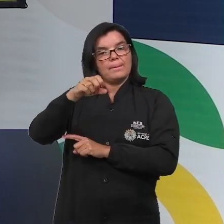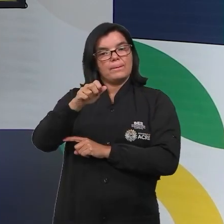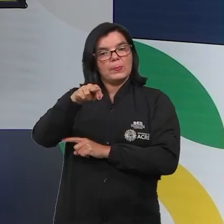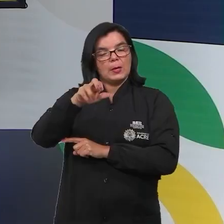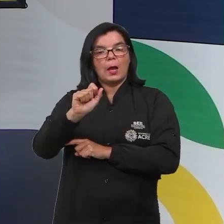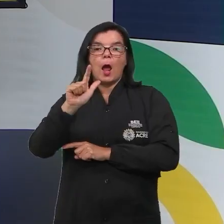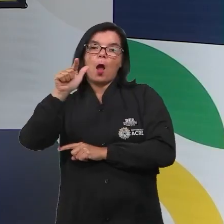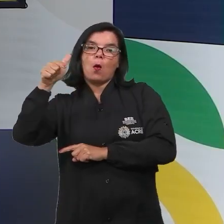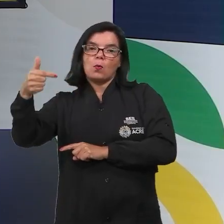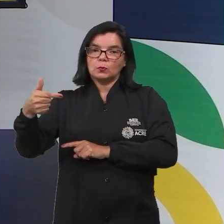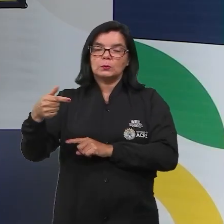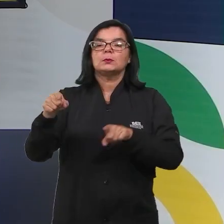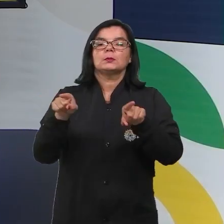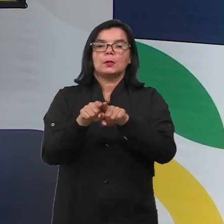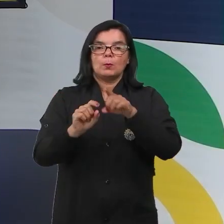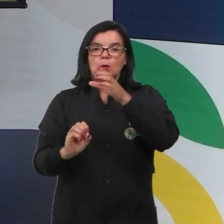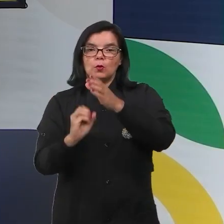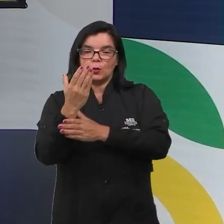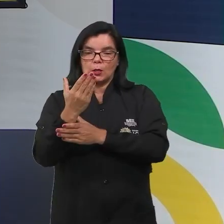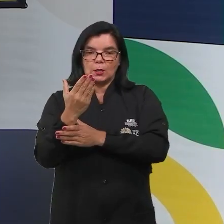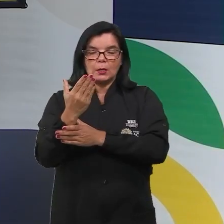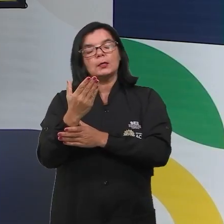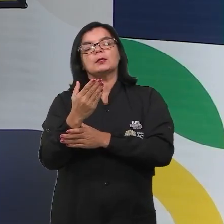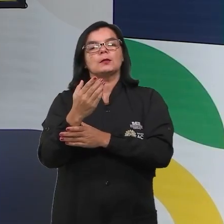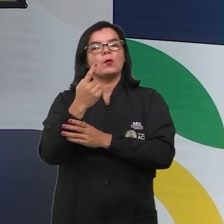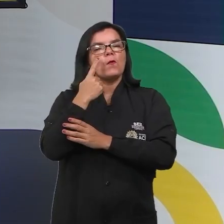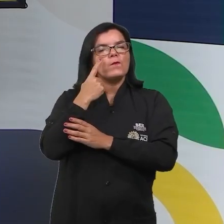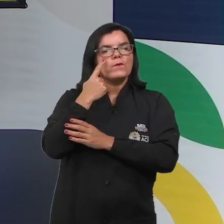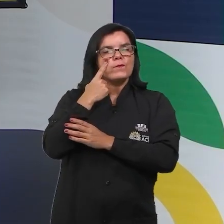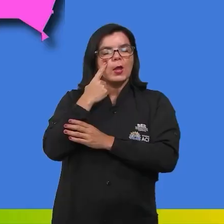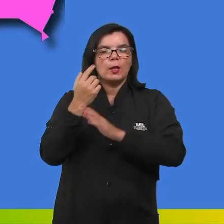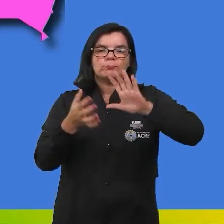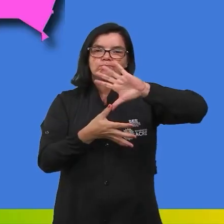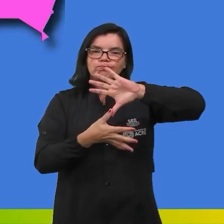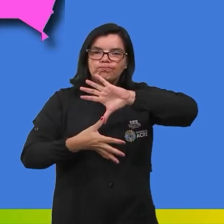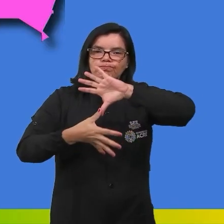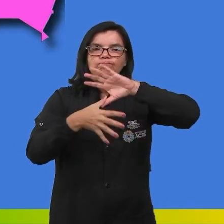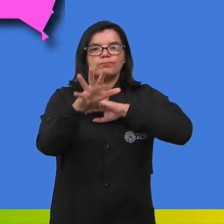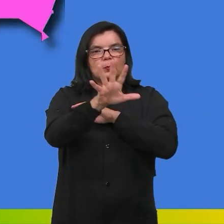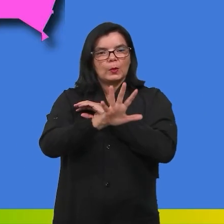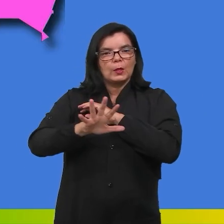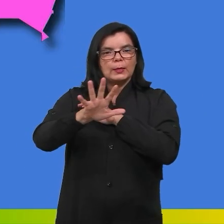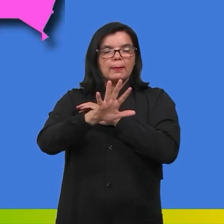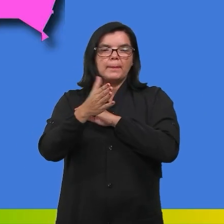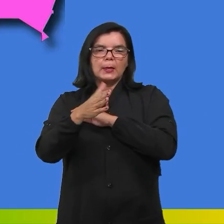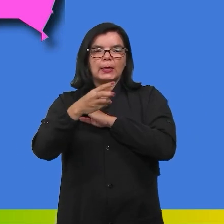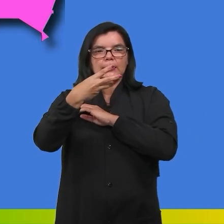Outra parte também tem origem quechua. Então, observamos aqui no mapa que cerca